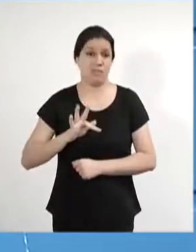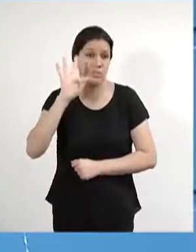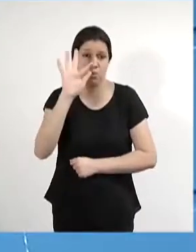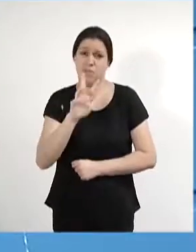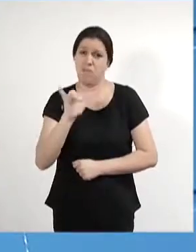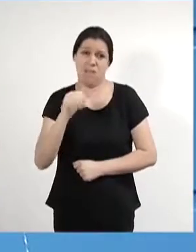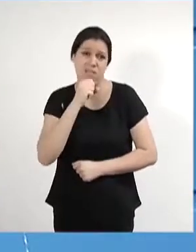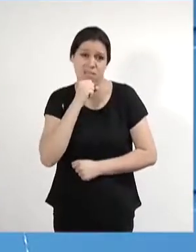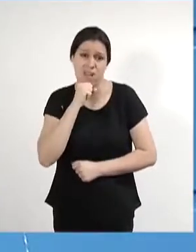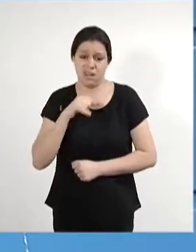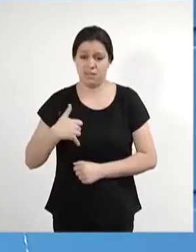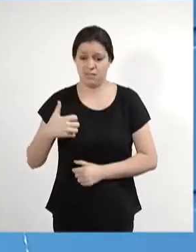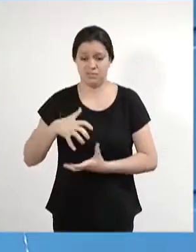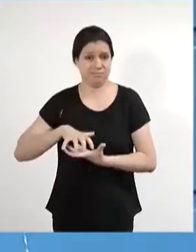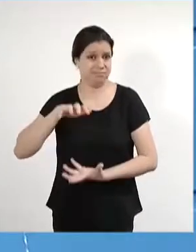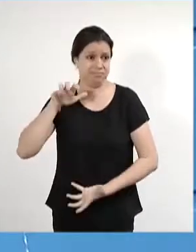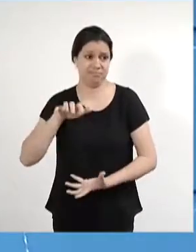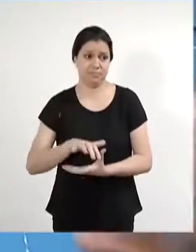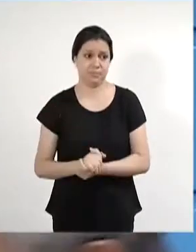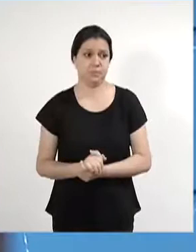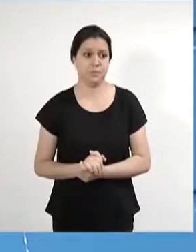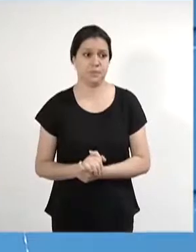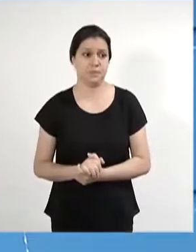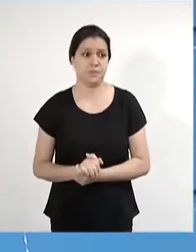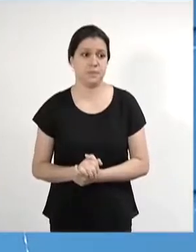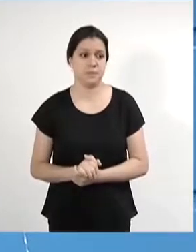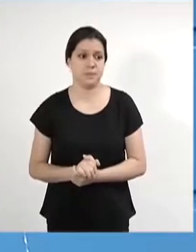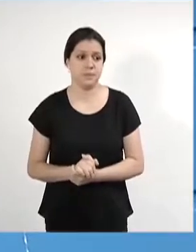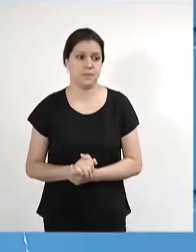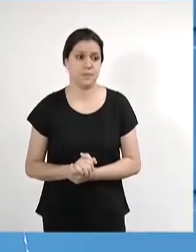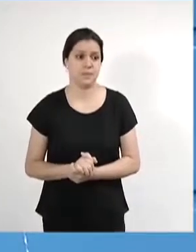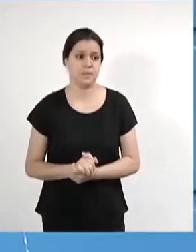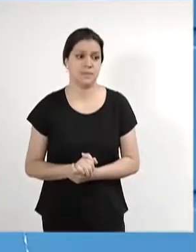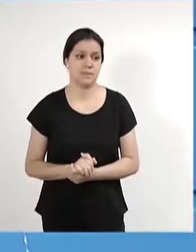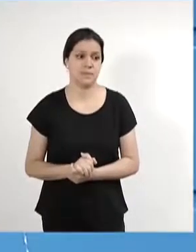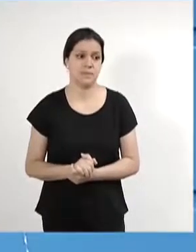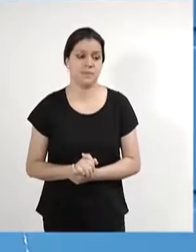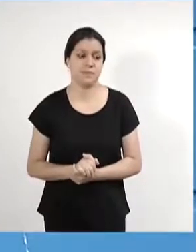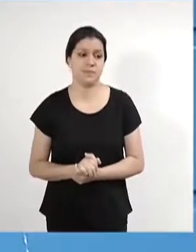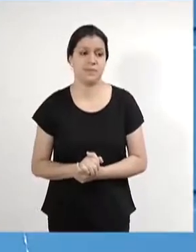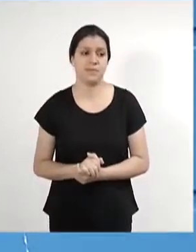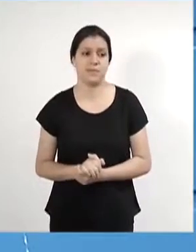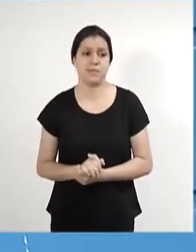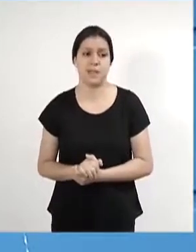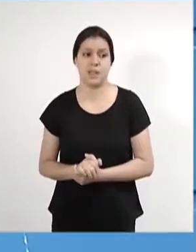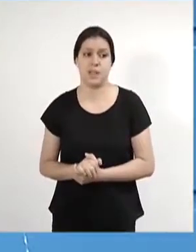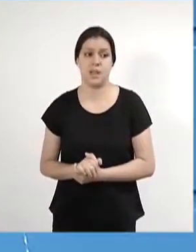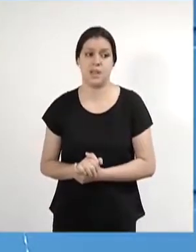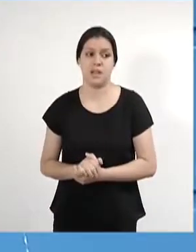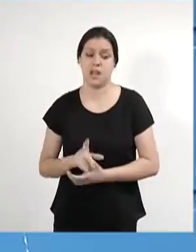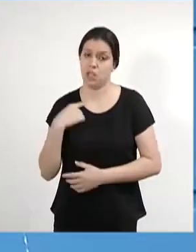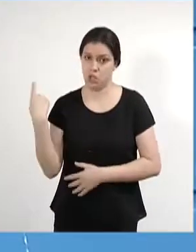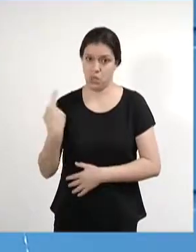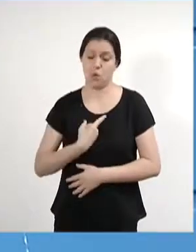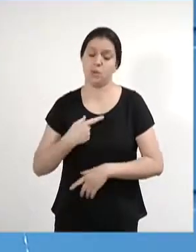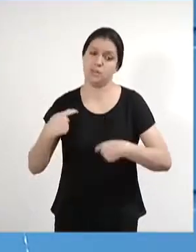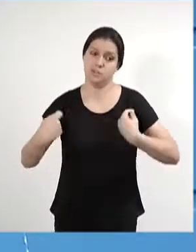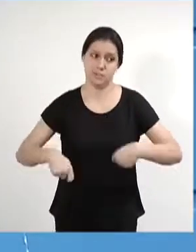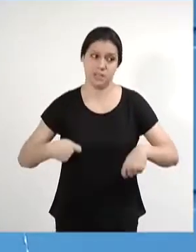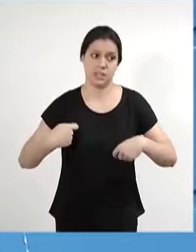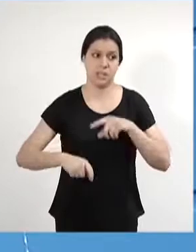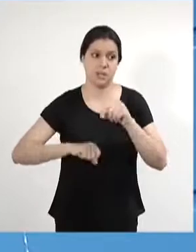Isso é inexorável, isso irá certamente acontecer. e nós temos que introjetar